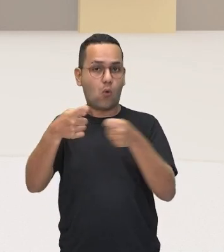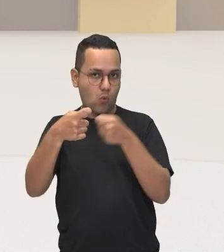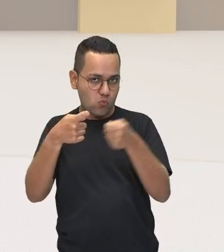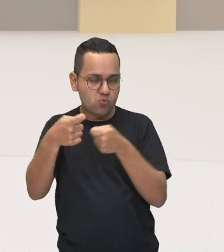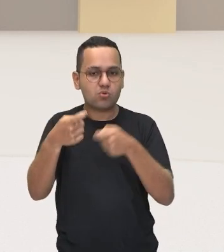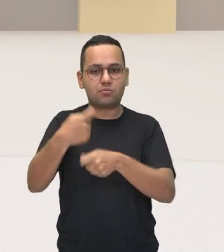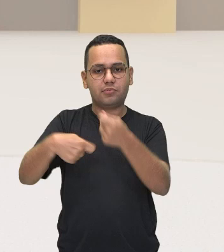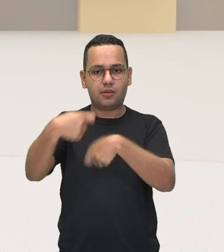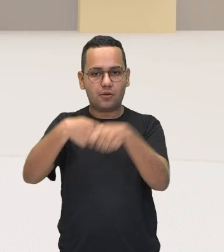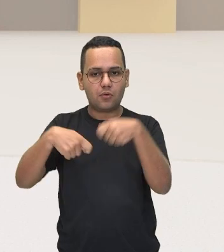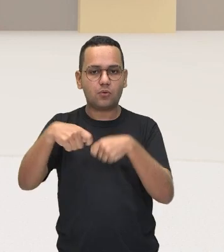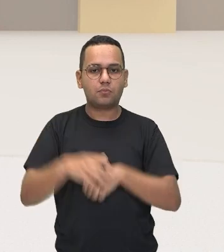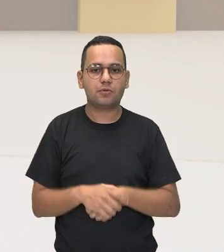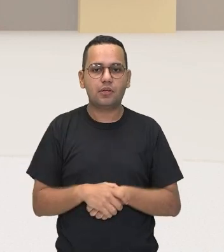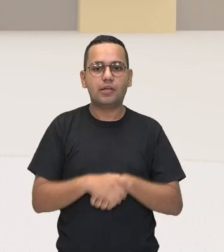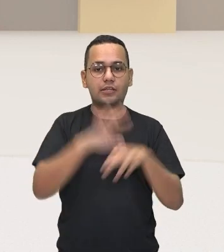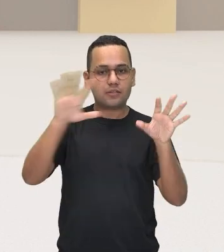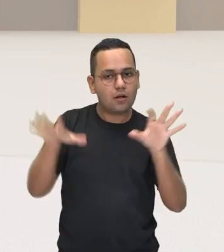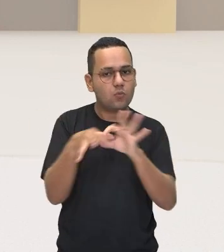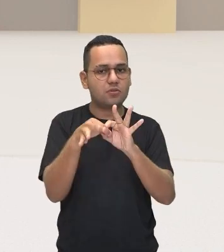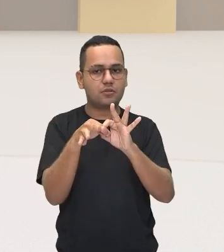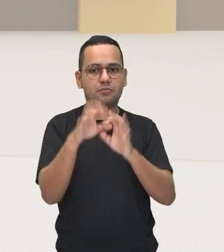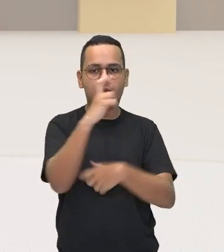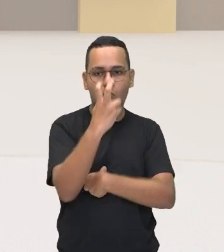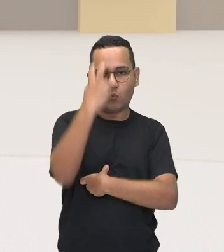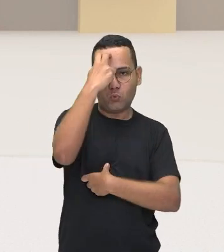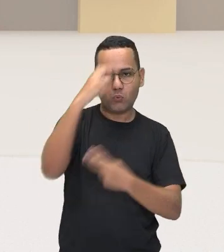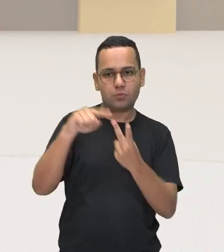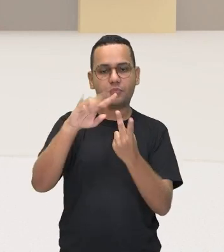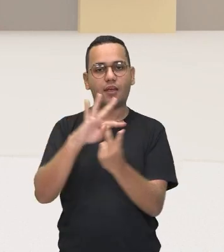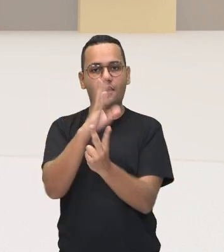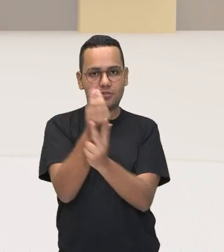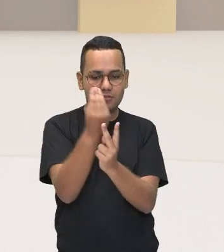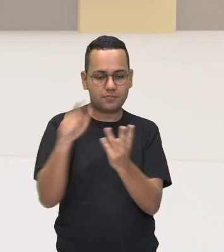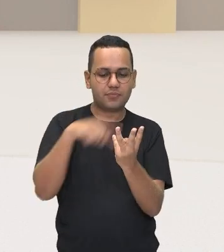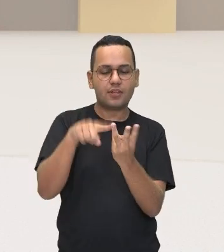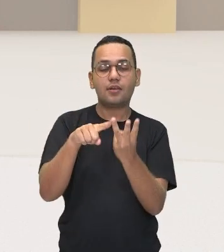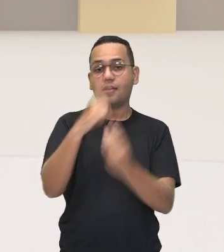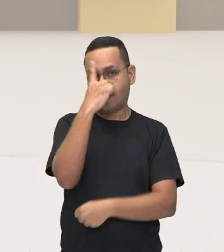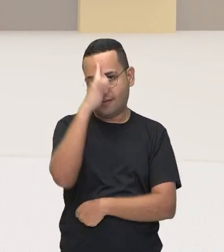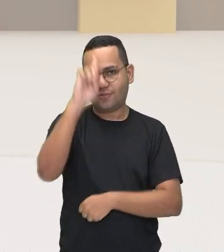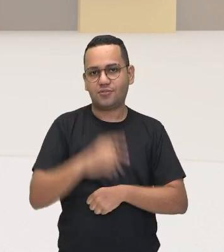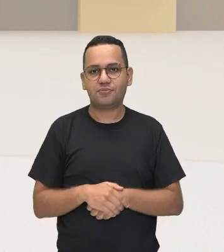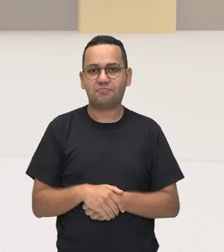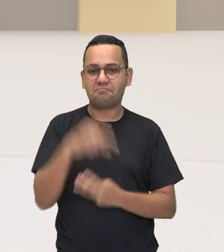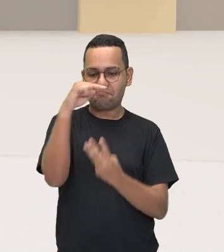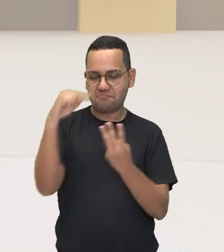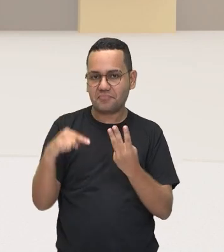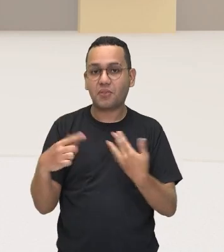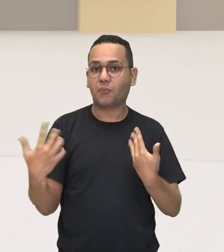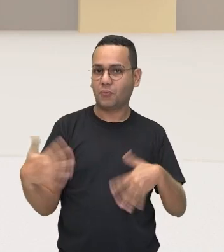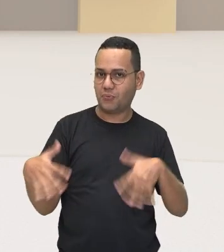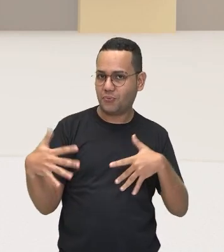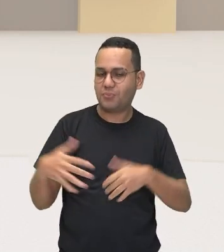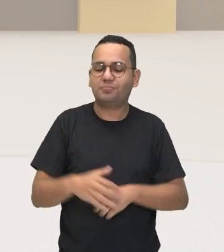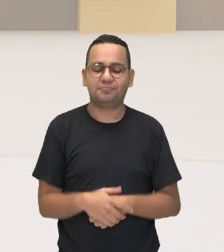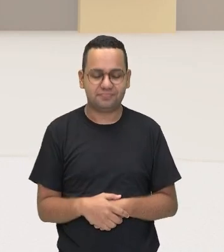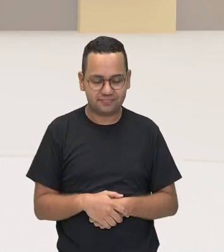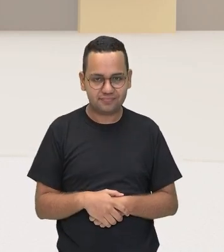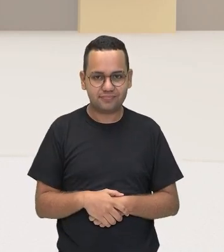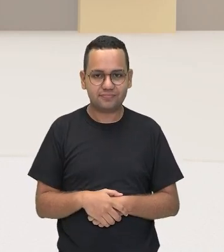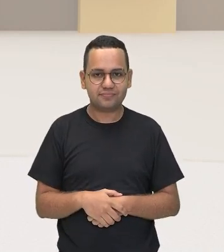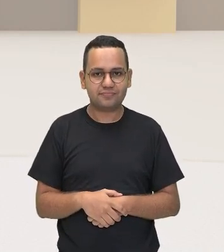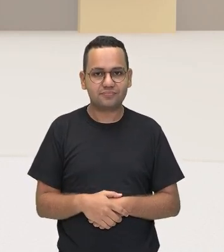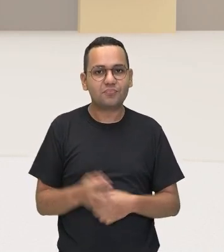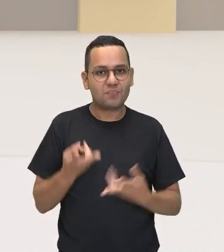que integrem elementos culturais, artísticos e criativos. Olha que interessante, gente. Outra vertente